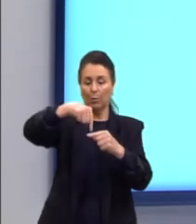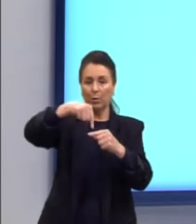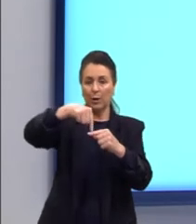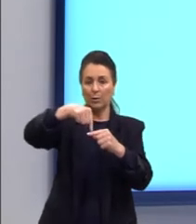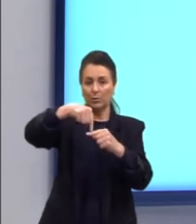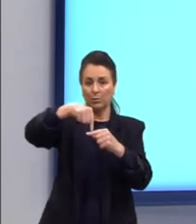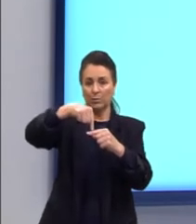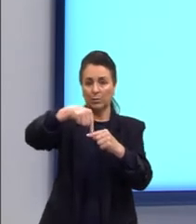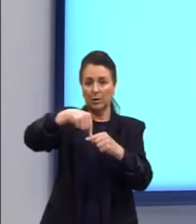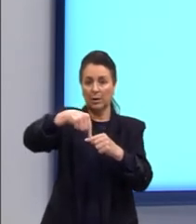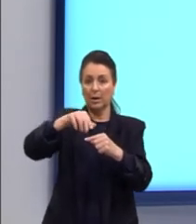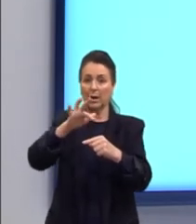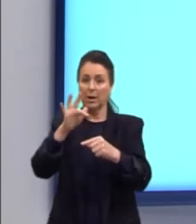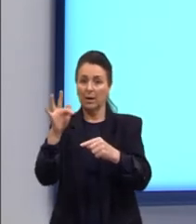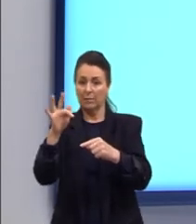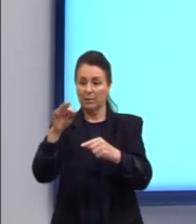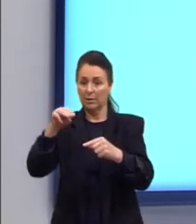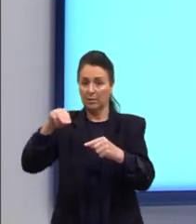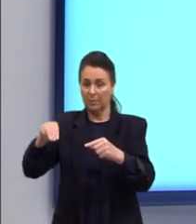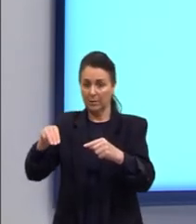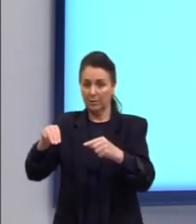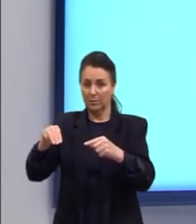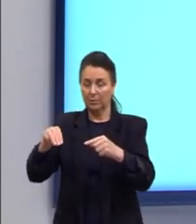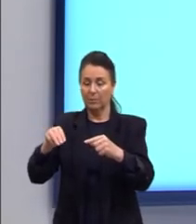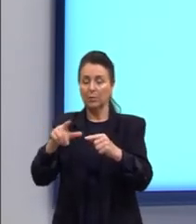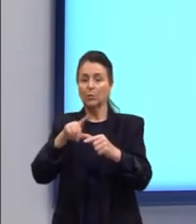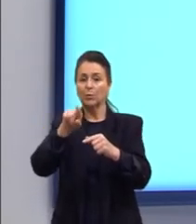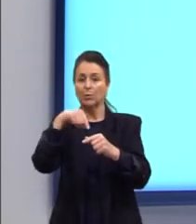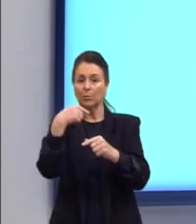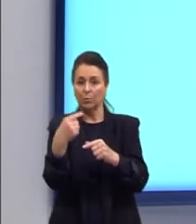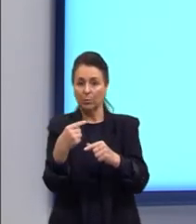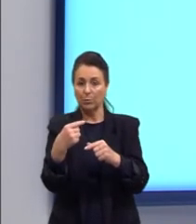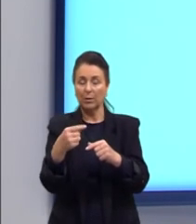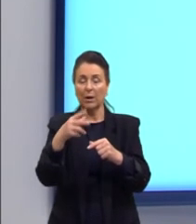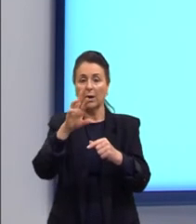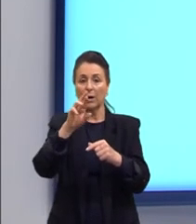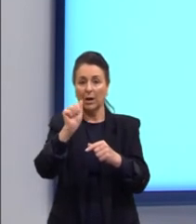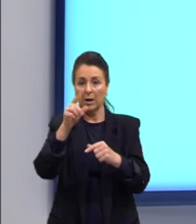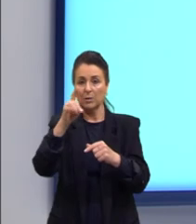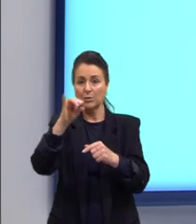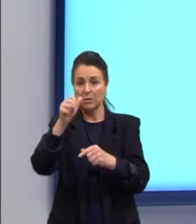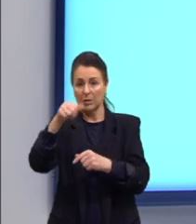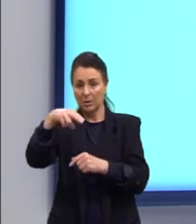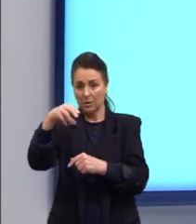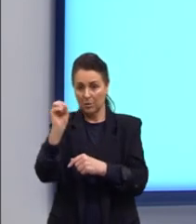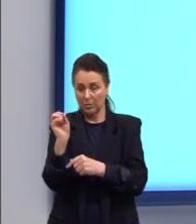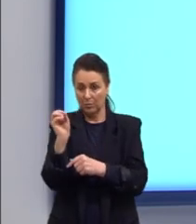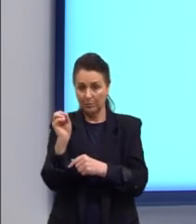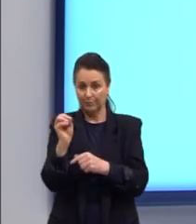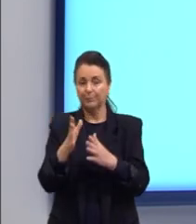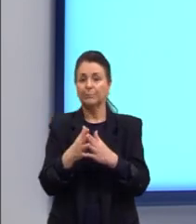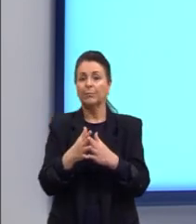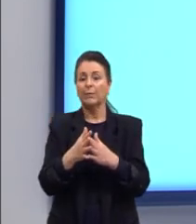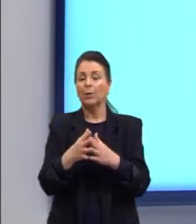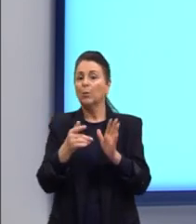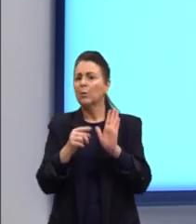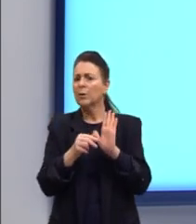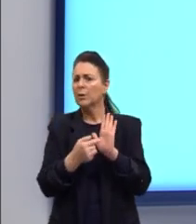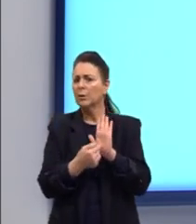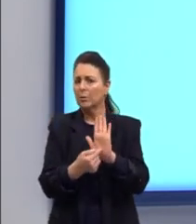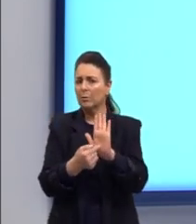e o nosso eixo horizontal seria ter em radiano a expressão da função